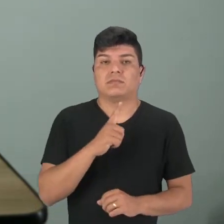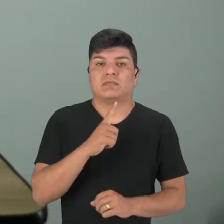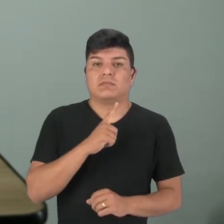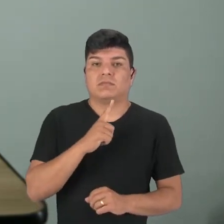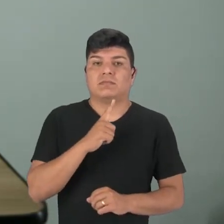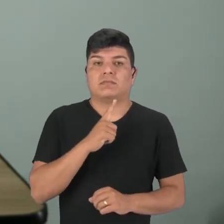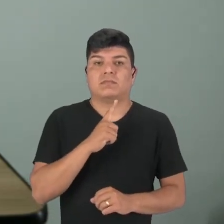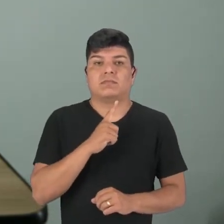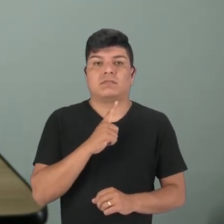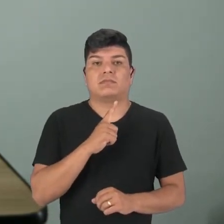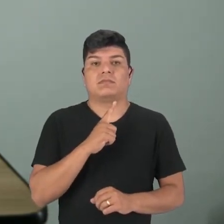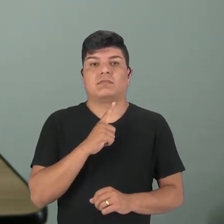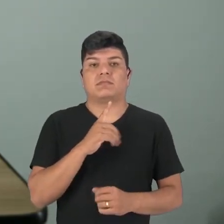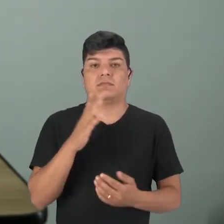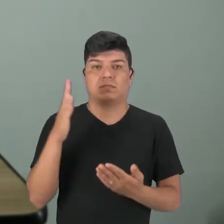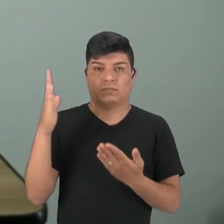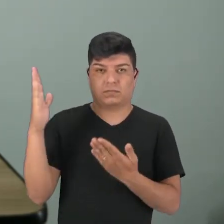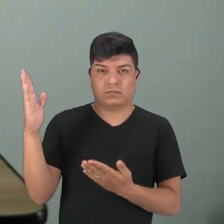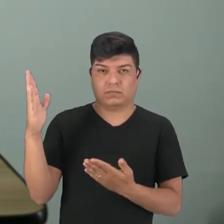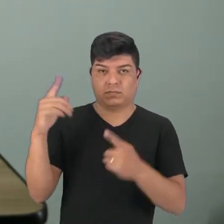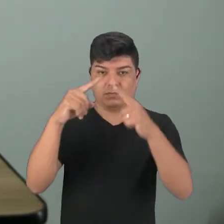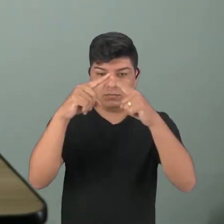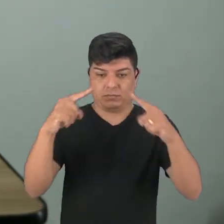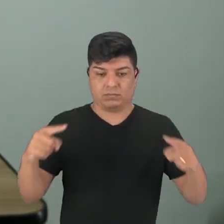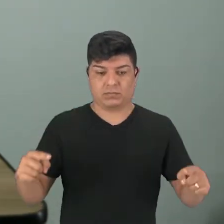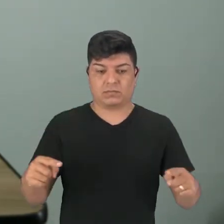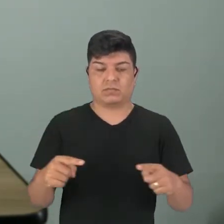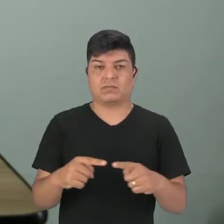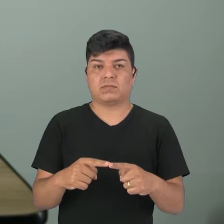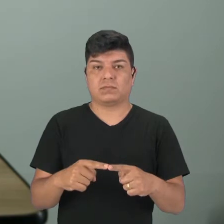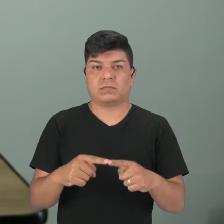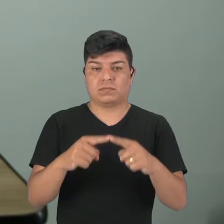né, uma pirâmide de base